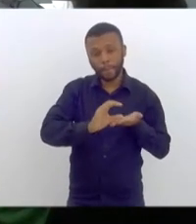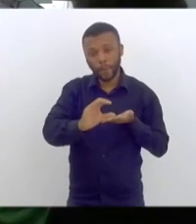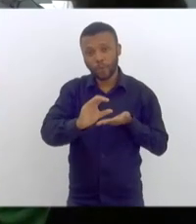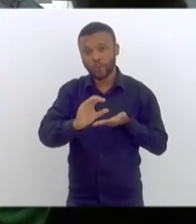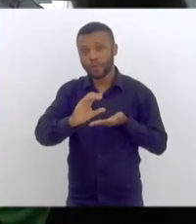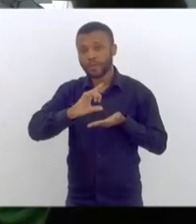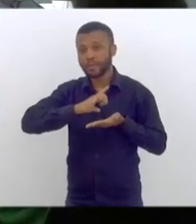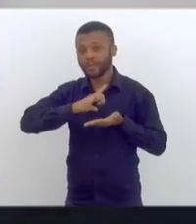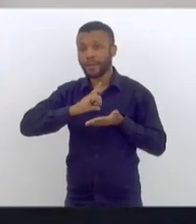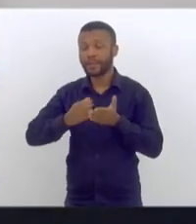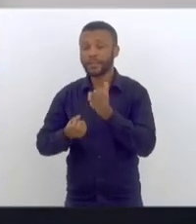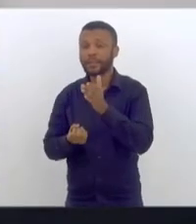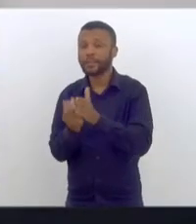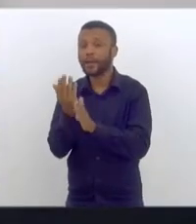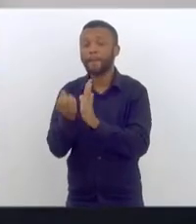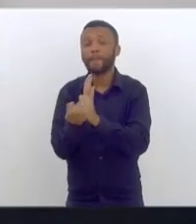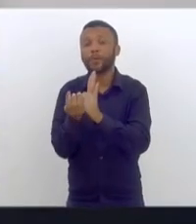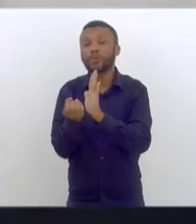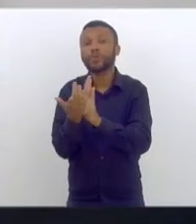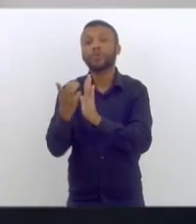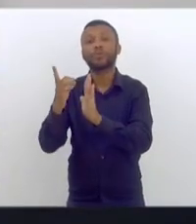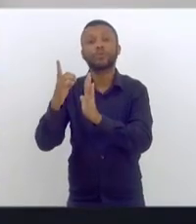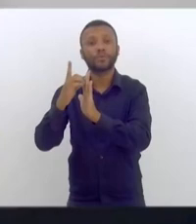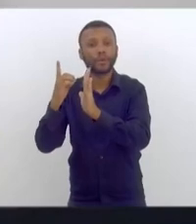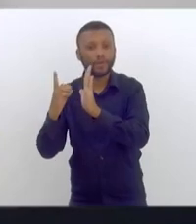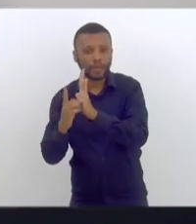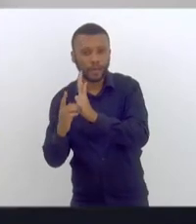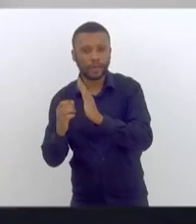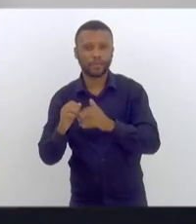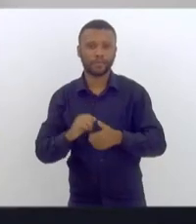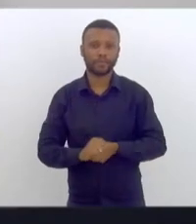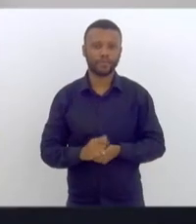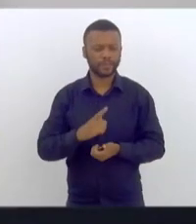decreto alguma coisa contra